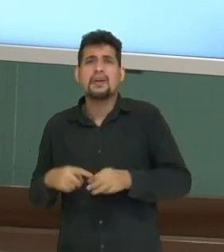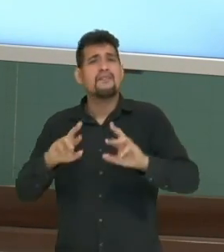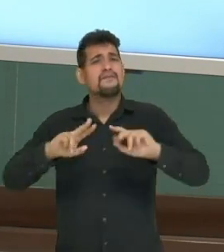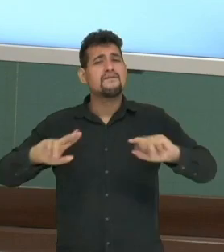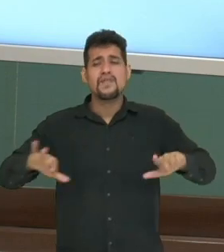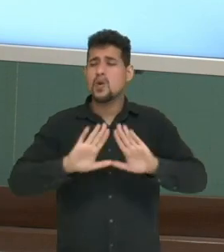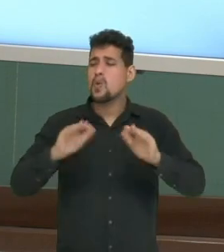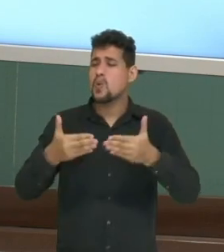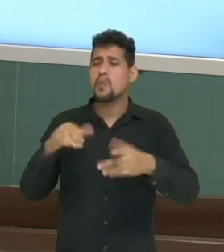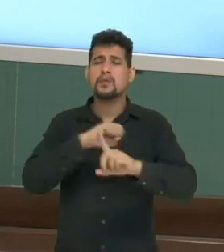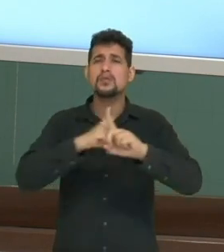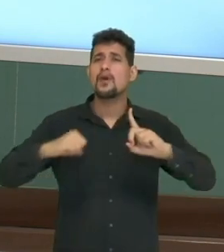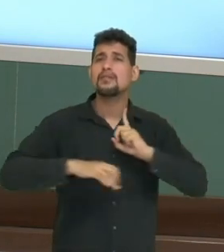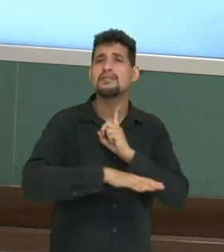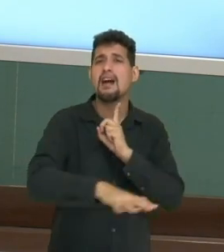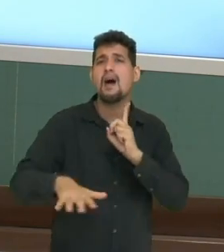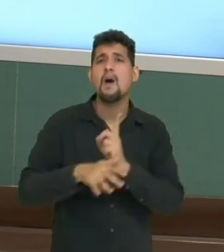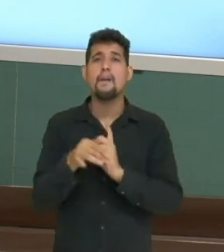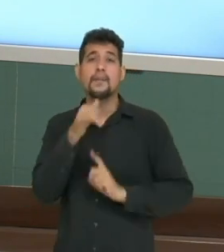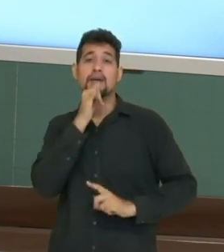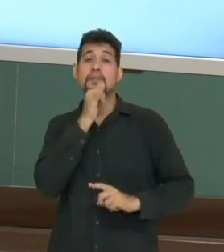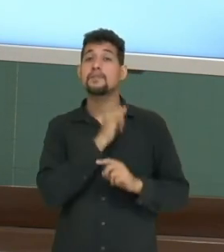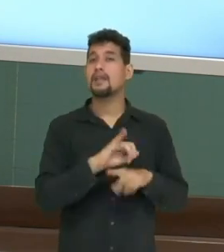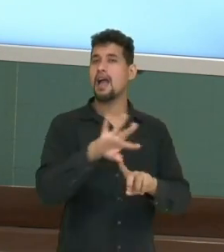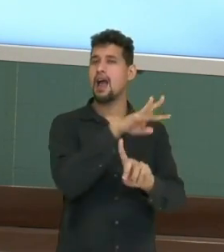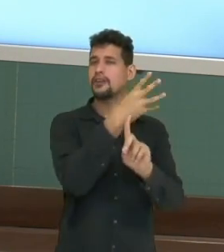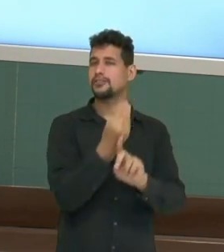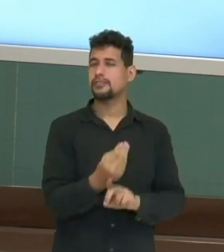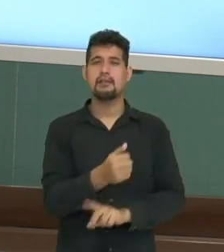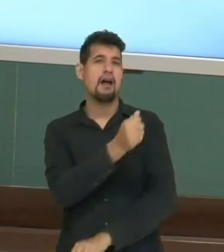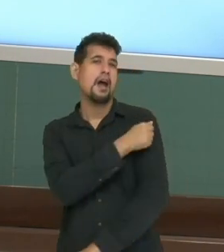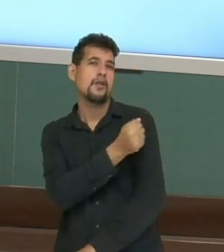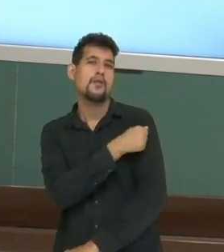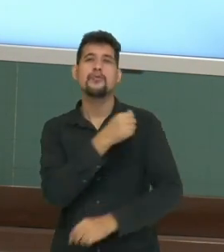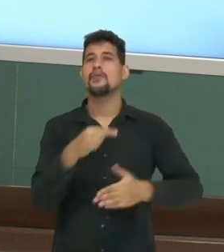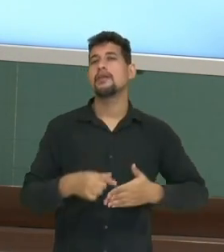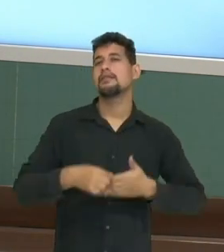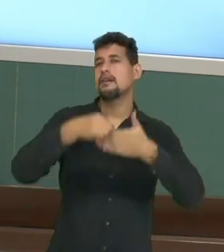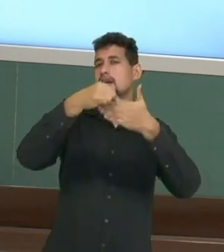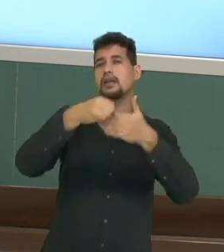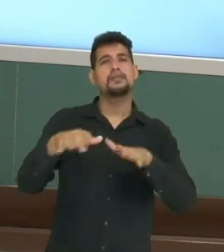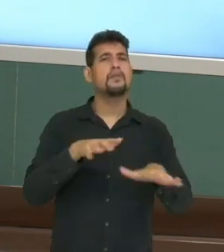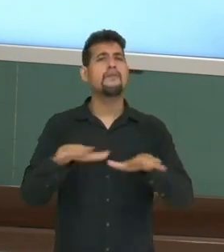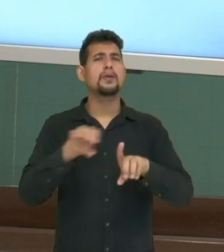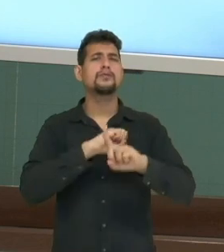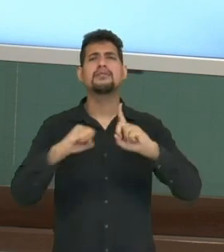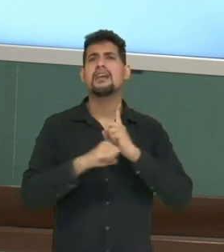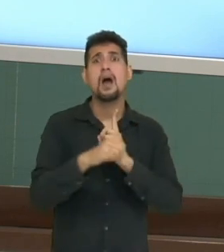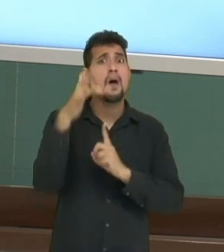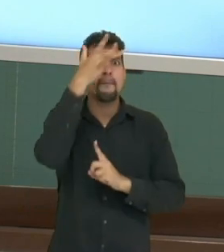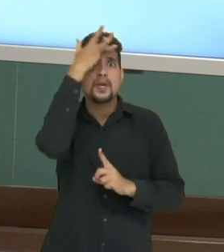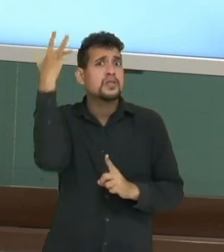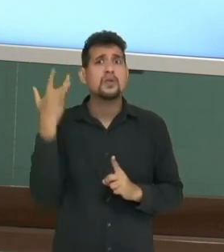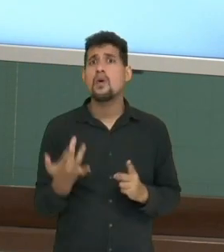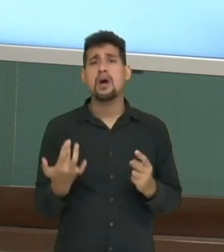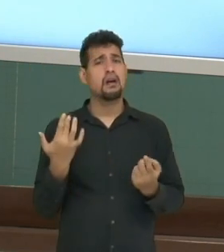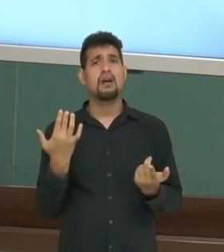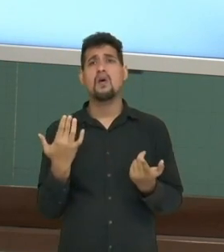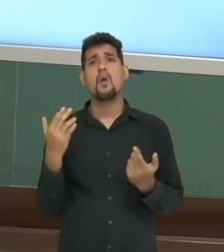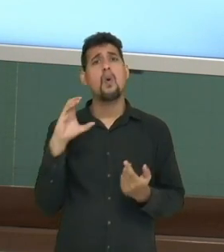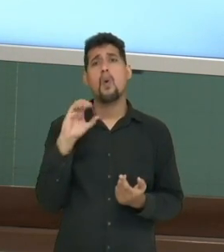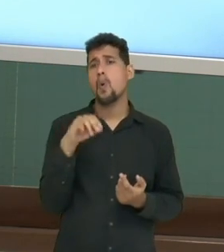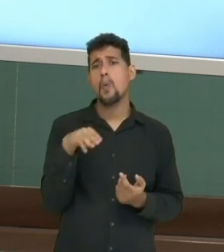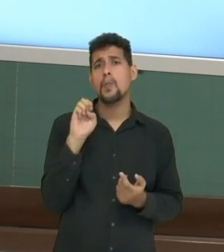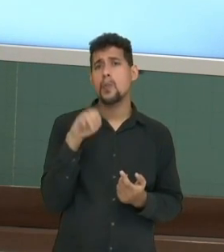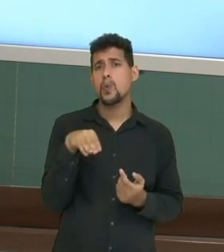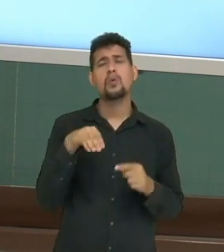sociais, grupos sociais como artistas, estudantes, lideranças de movimentos sociais, pessoas comuns, enfim,